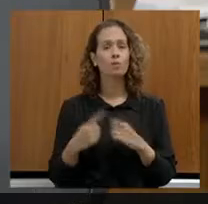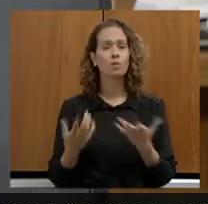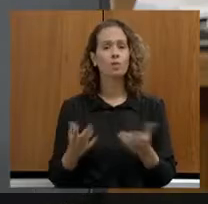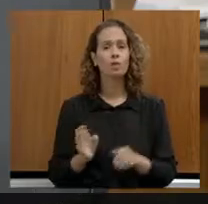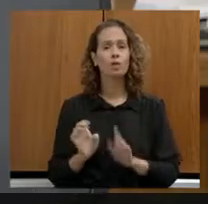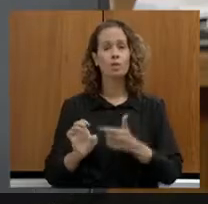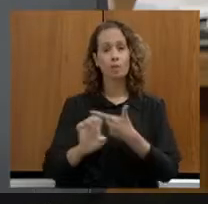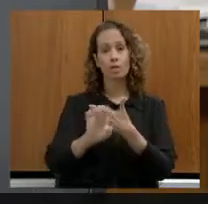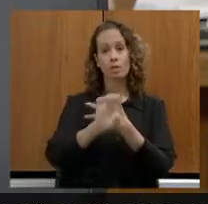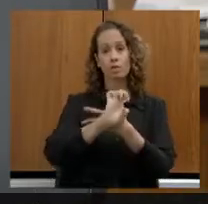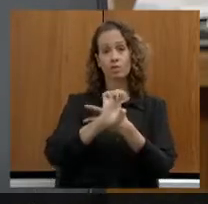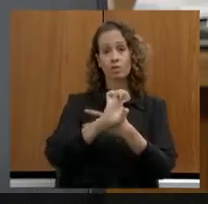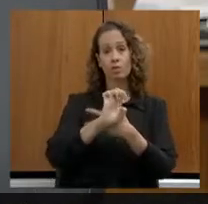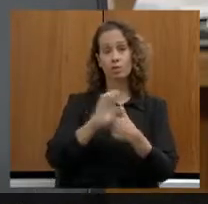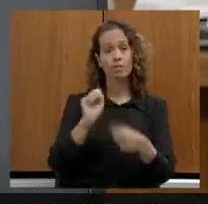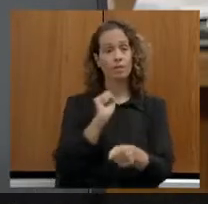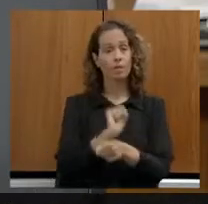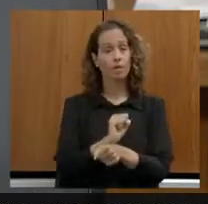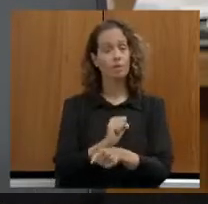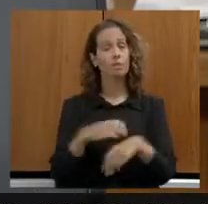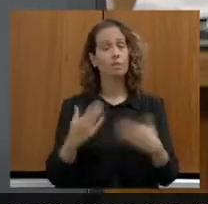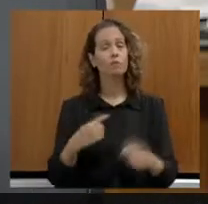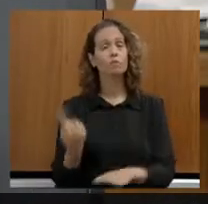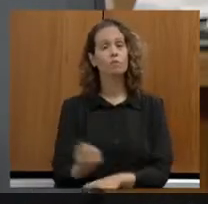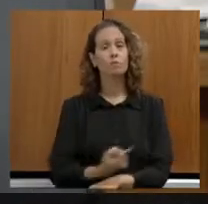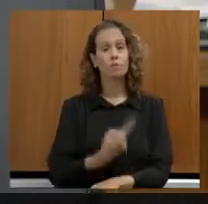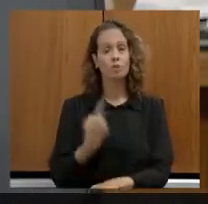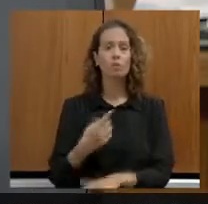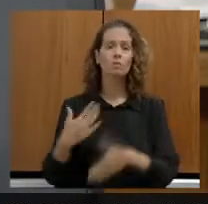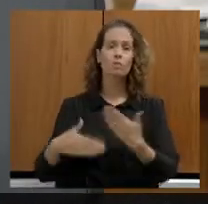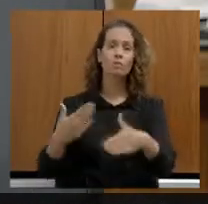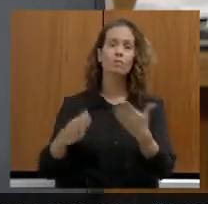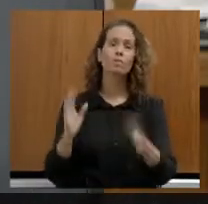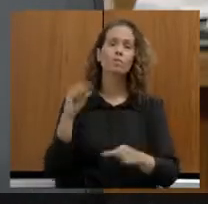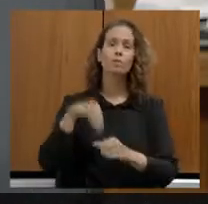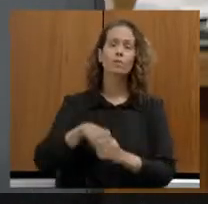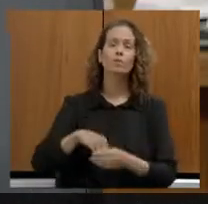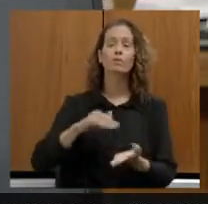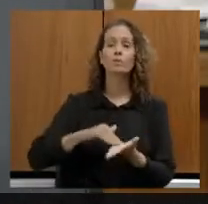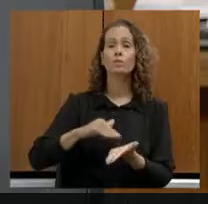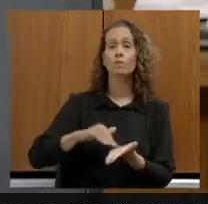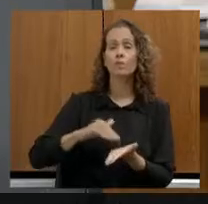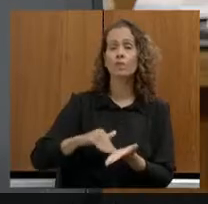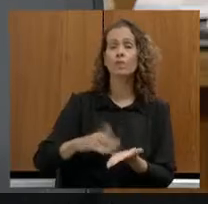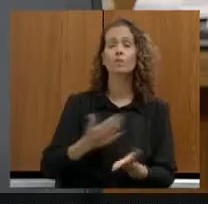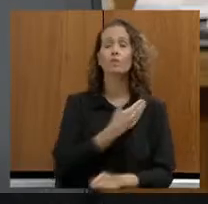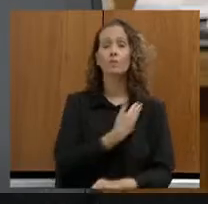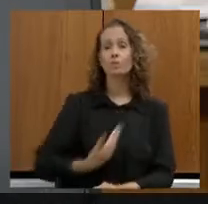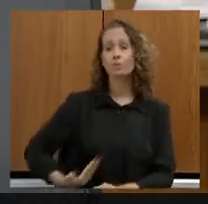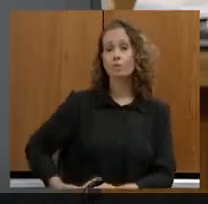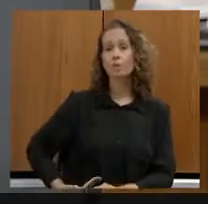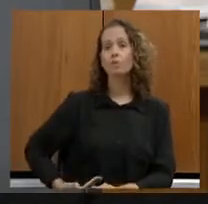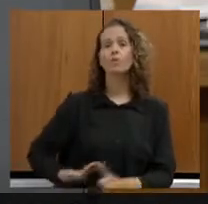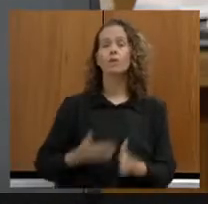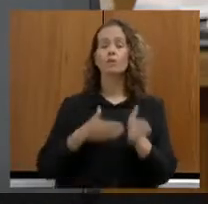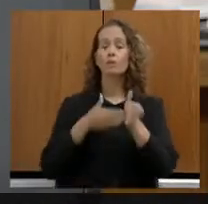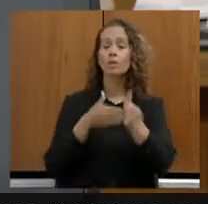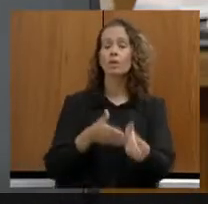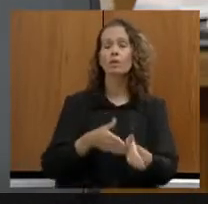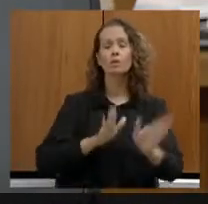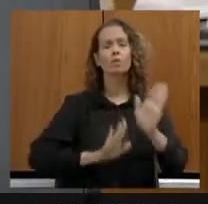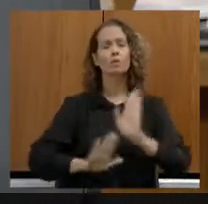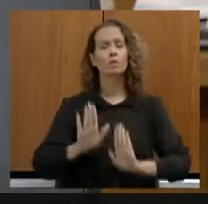executivos Então a gente tem caminhada internamente no governo a secretaria de governo acompanhando isso com muito cuidado tanto